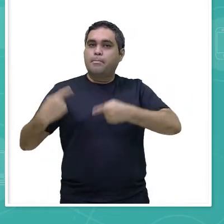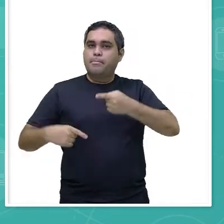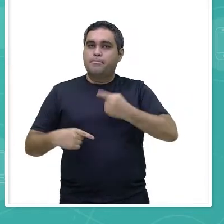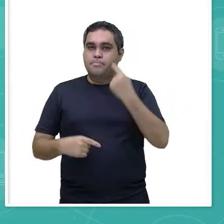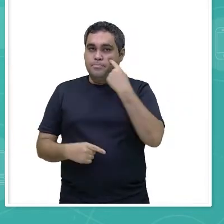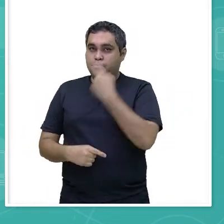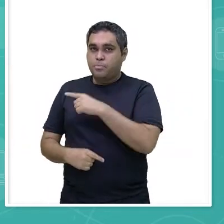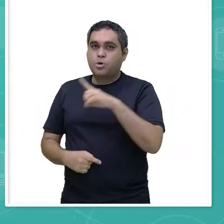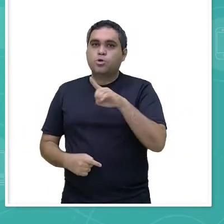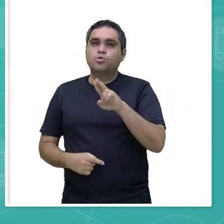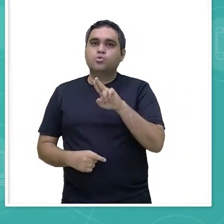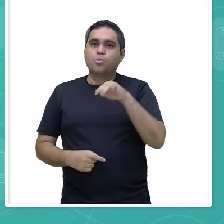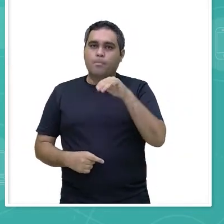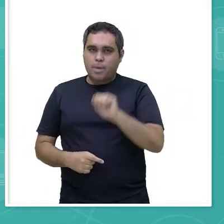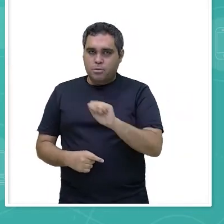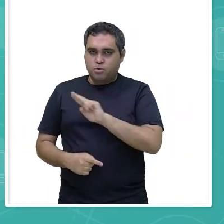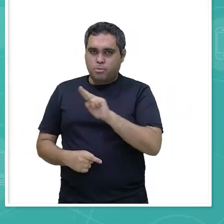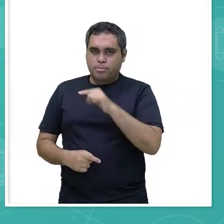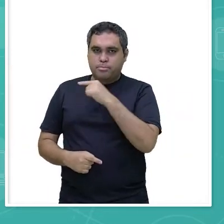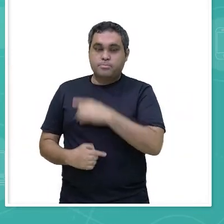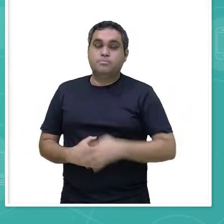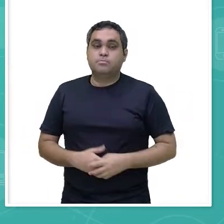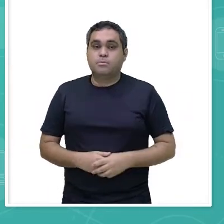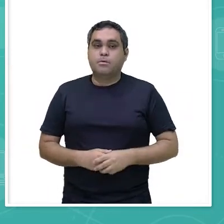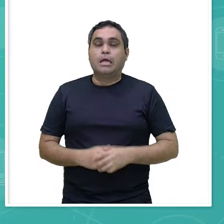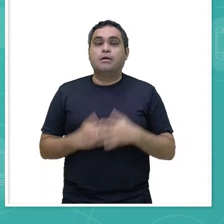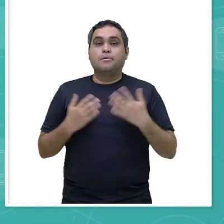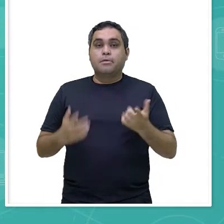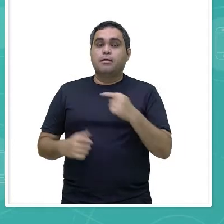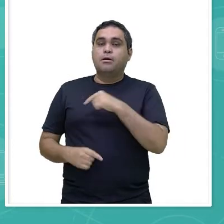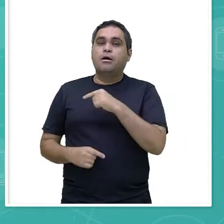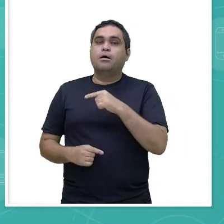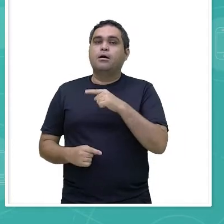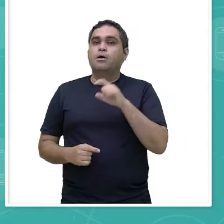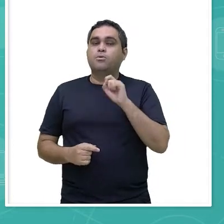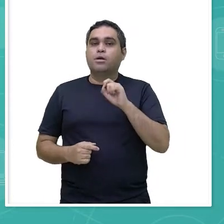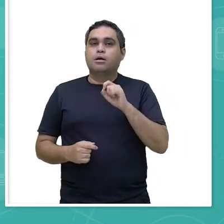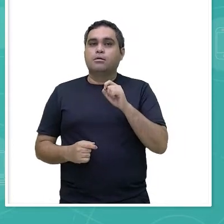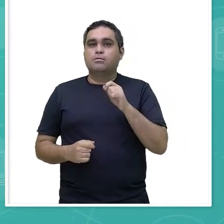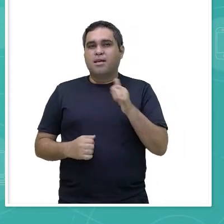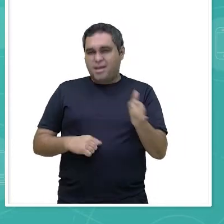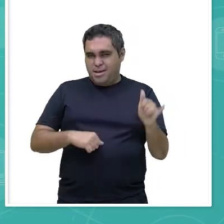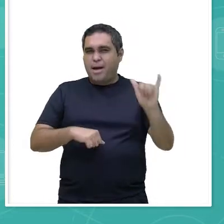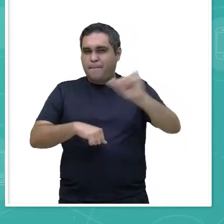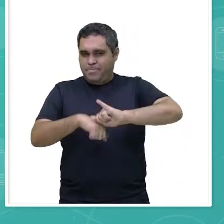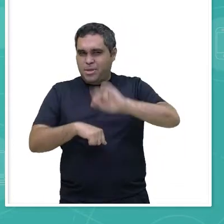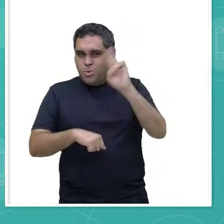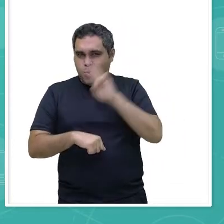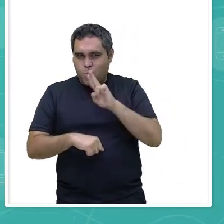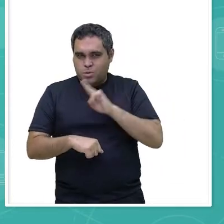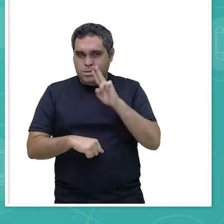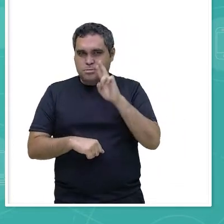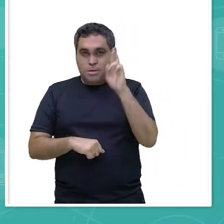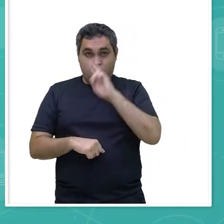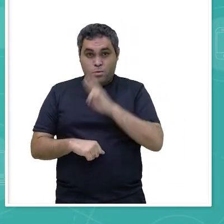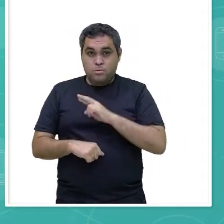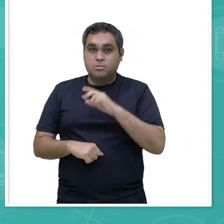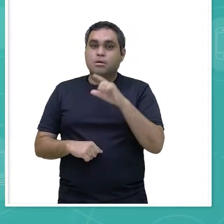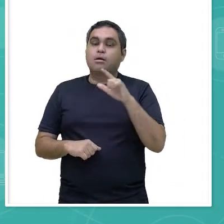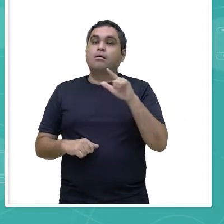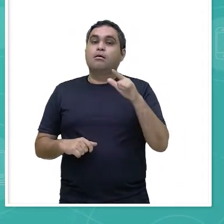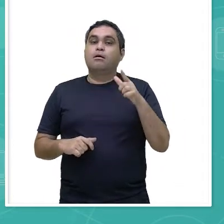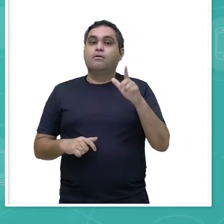aí no Palácio de Tauride, em São Petersburgo, representa aí o salão onde essa população vai ter a